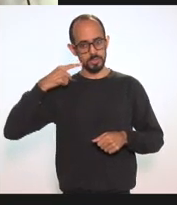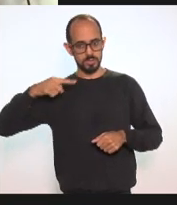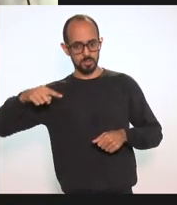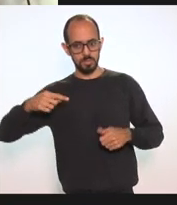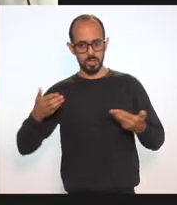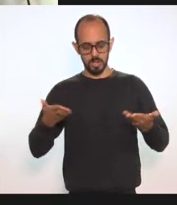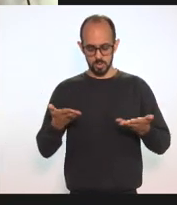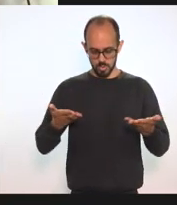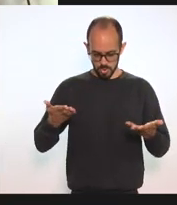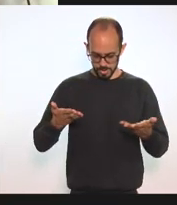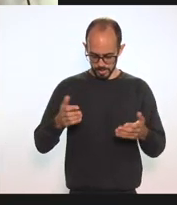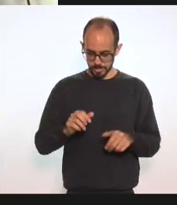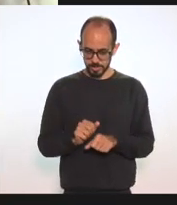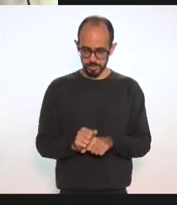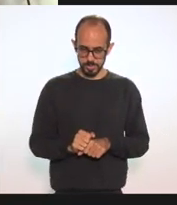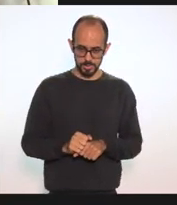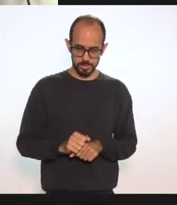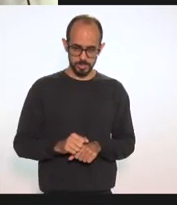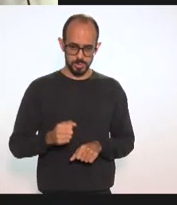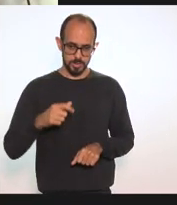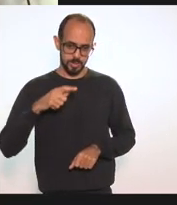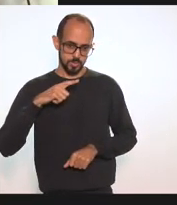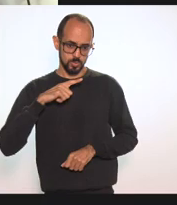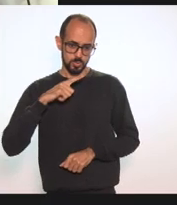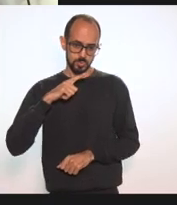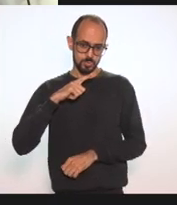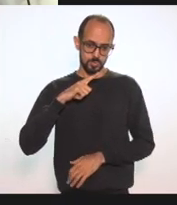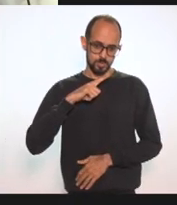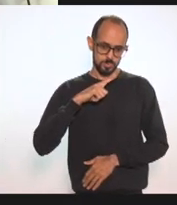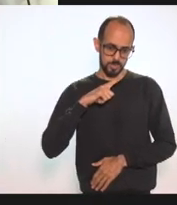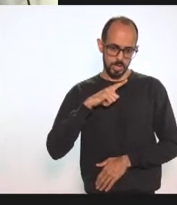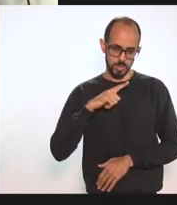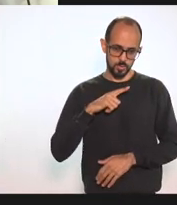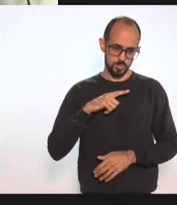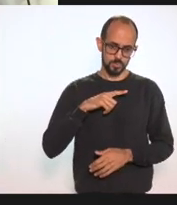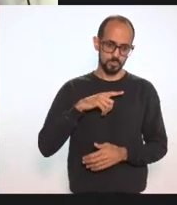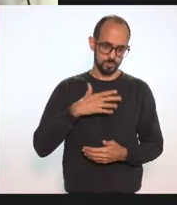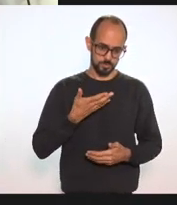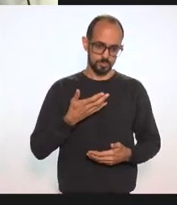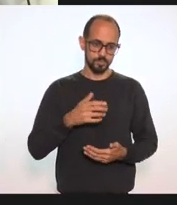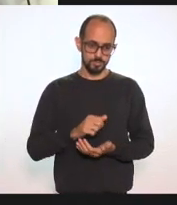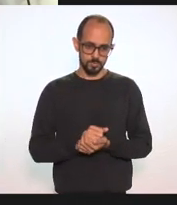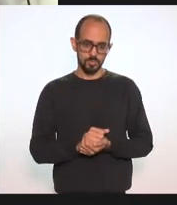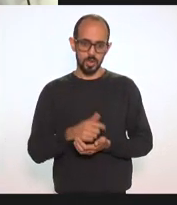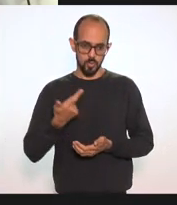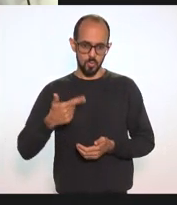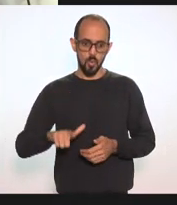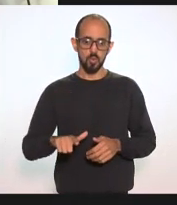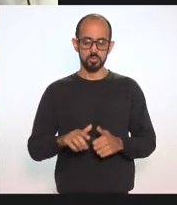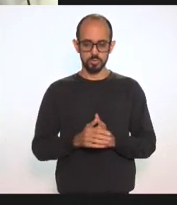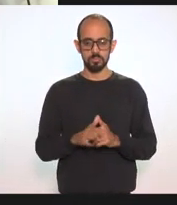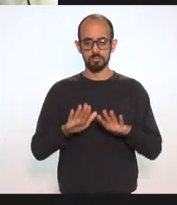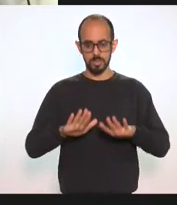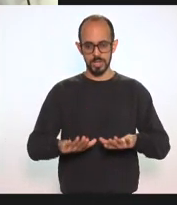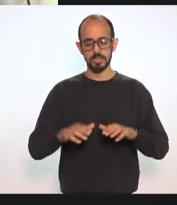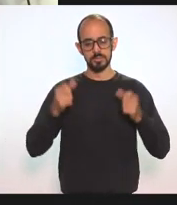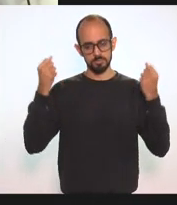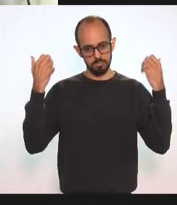e deu negativo, recebi o resultado hoje negativo, está com circuito, são outras viroses. Mas fica aqui